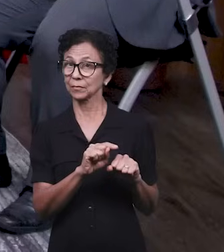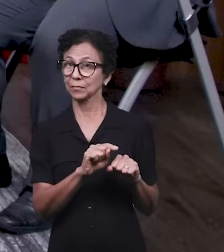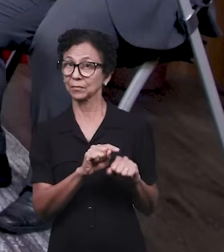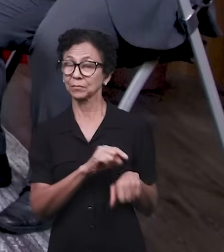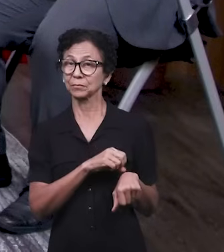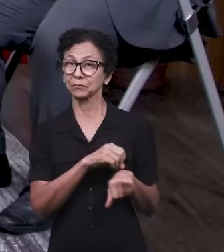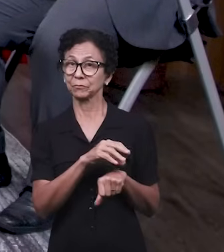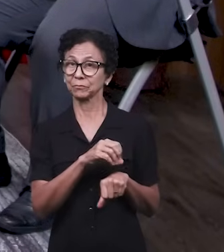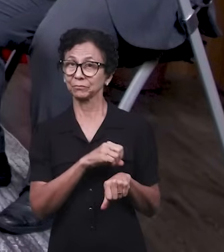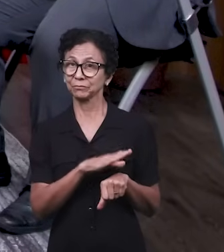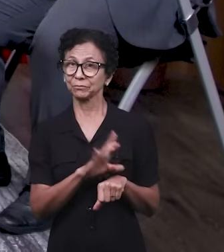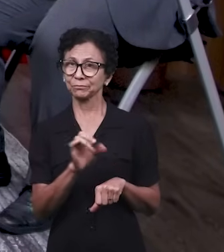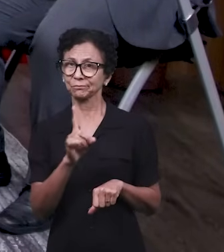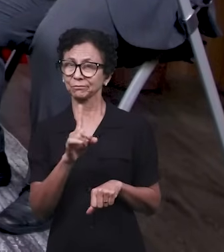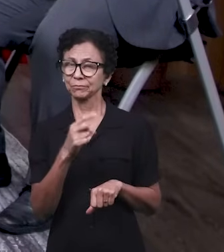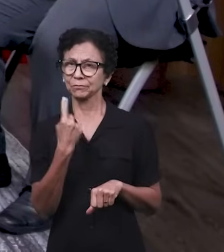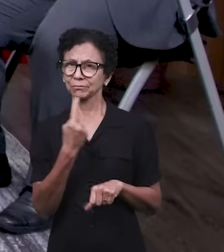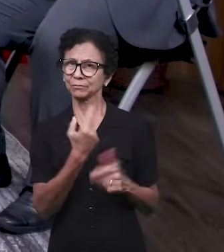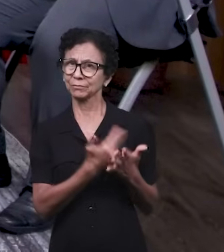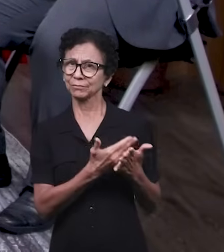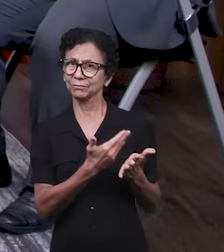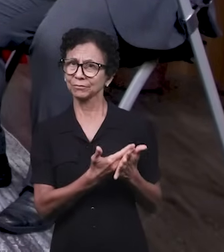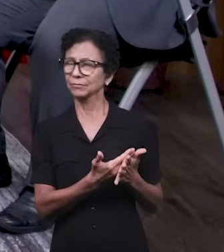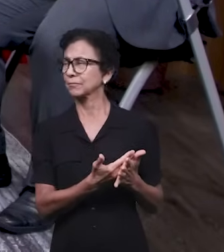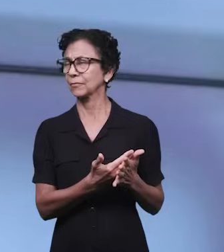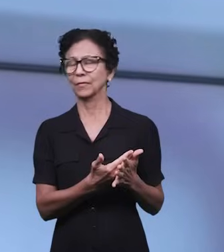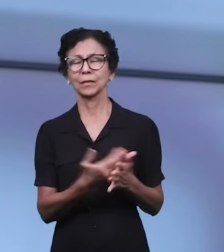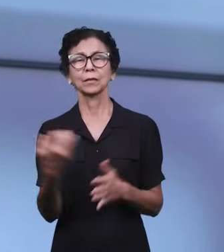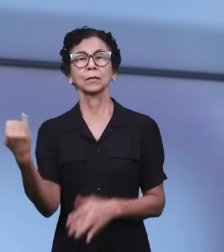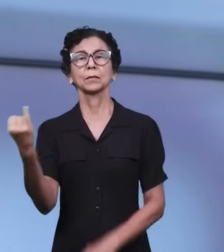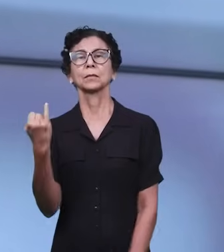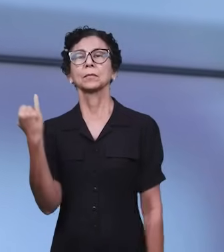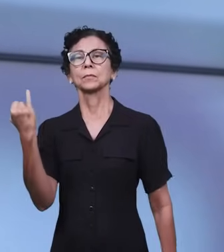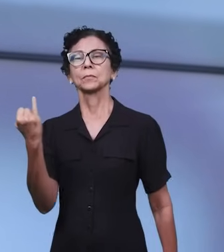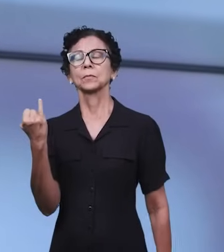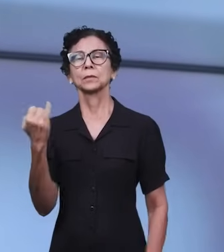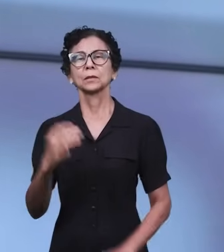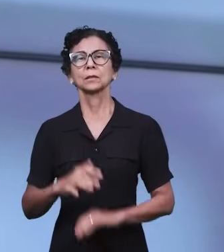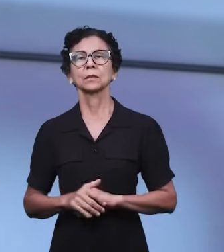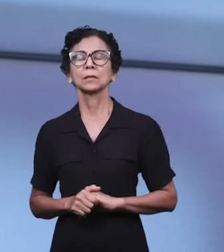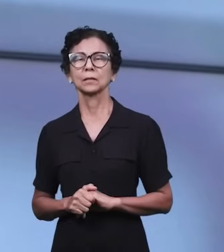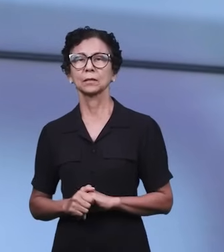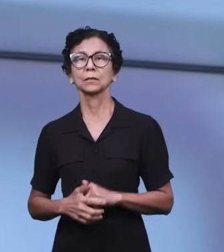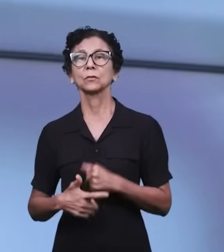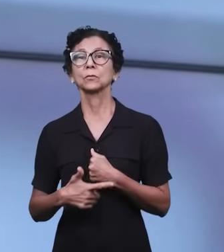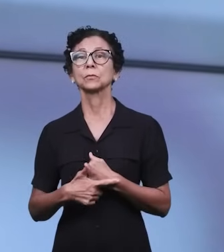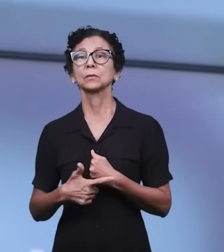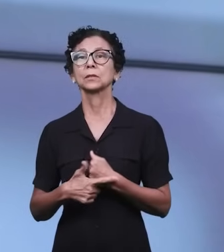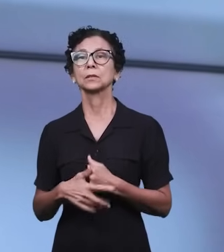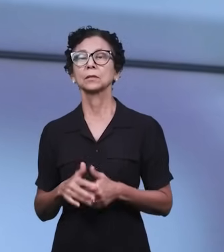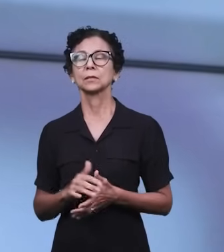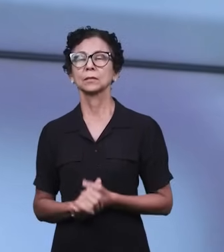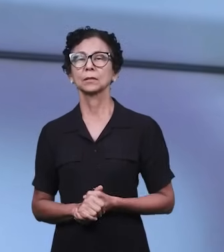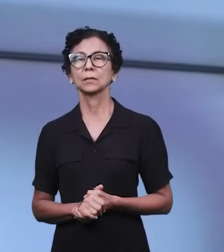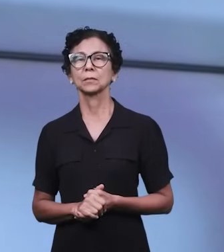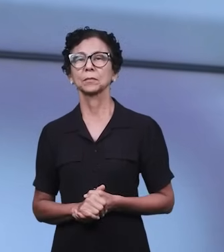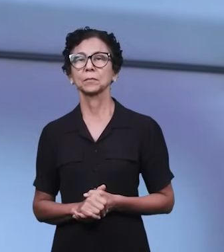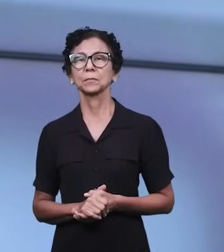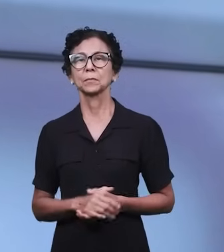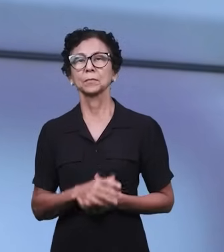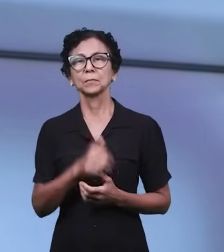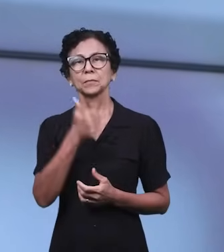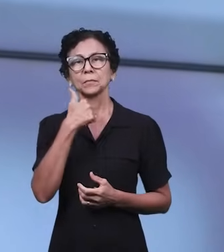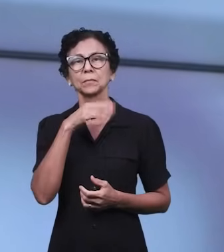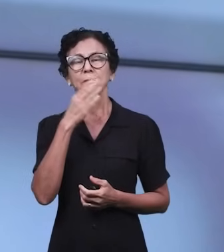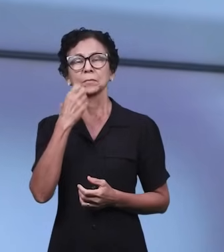em relação aos estudos. Há uma importante função a ser desempenhada pelos pais na escolha